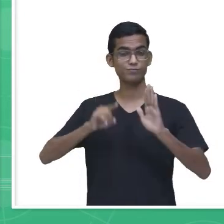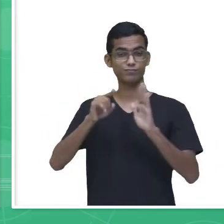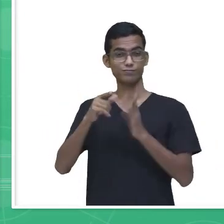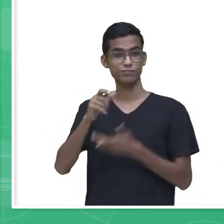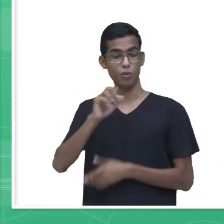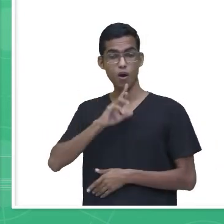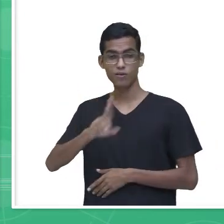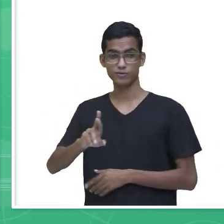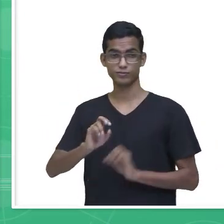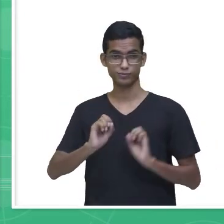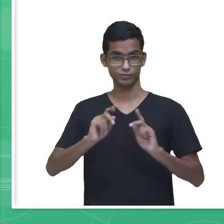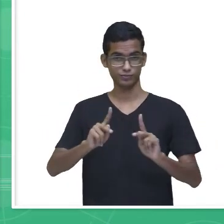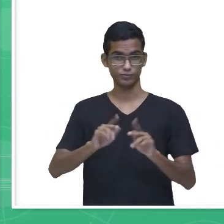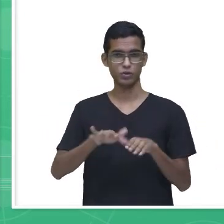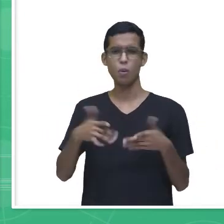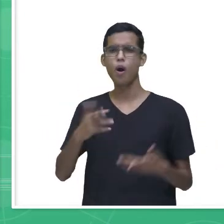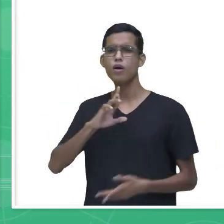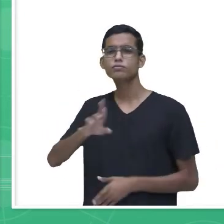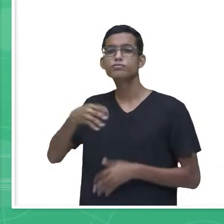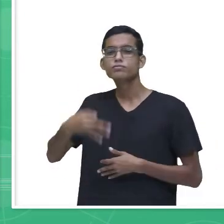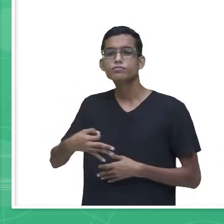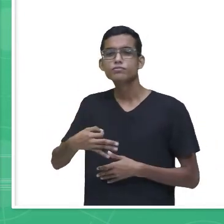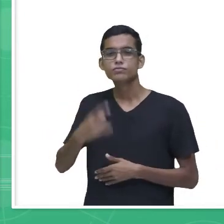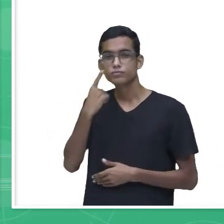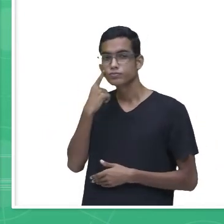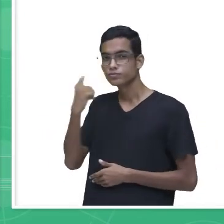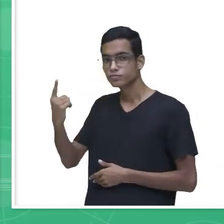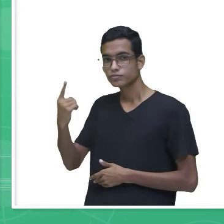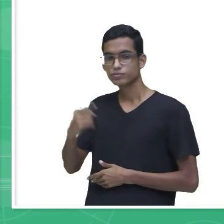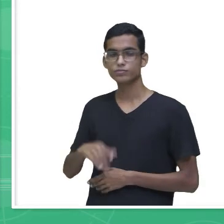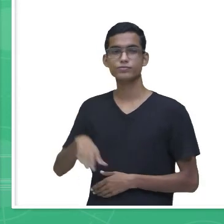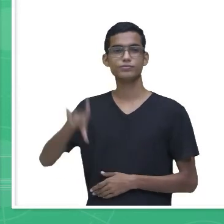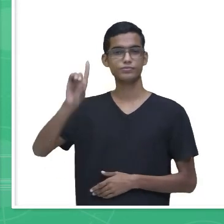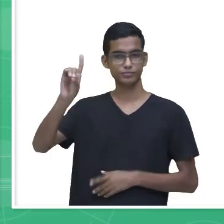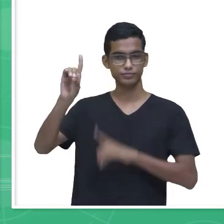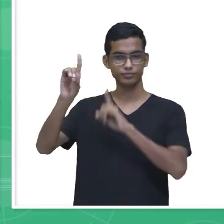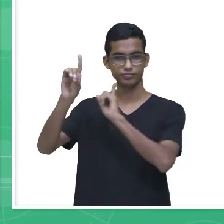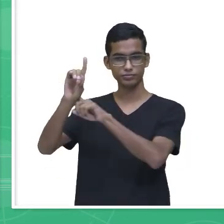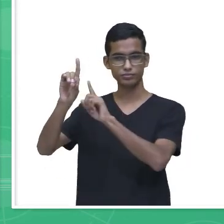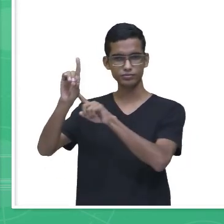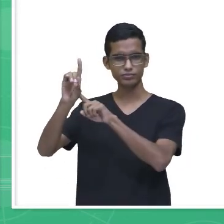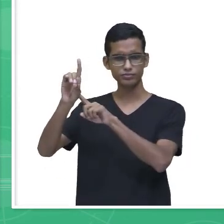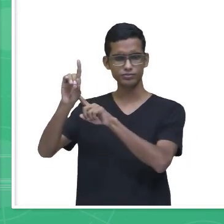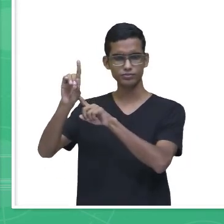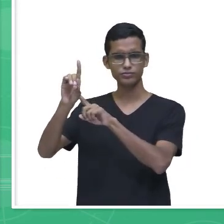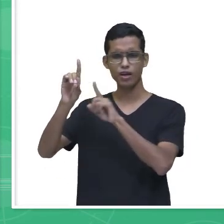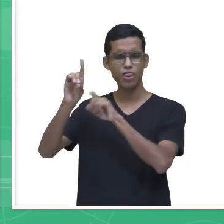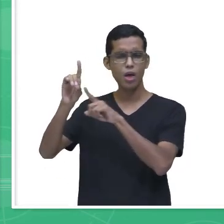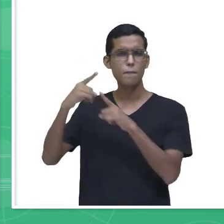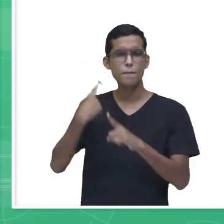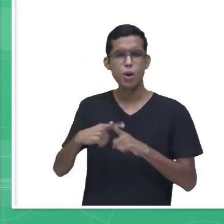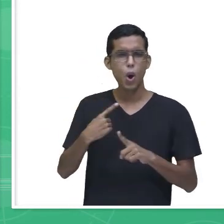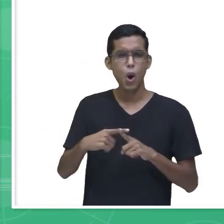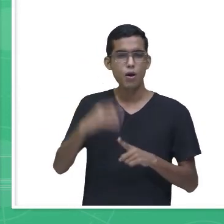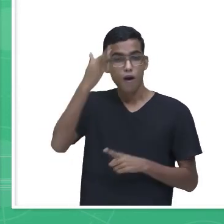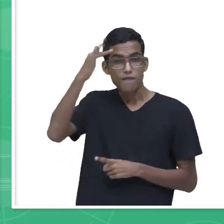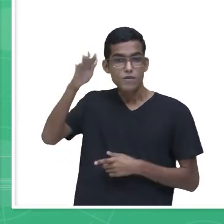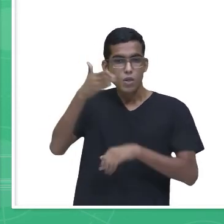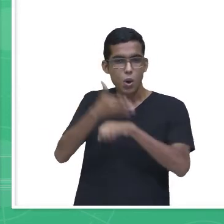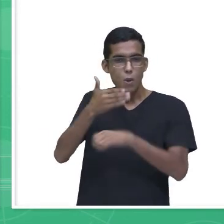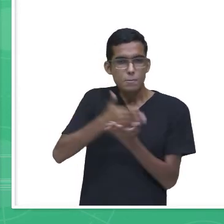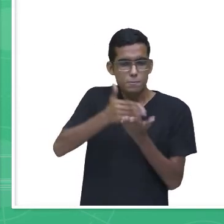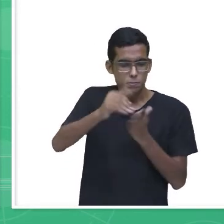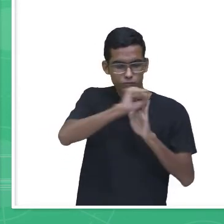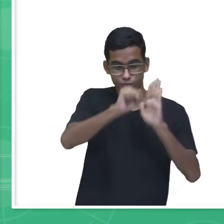qual é a resposta certa? Vamos lá, nós falamos da letra D. Por quê? A filosofia moderna começa no